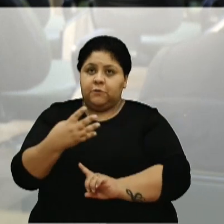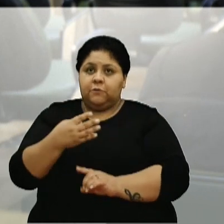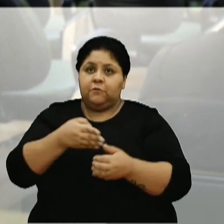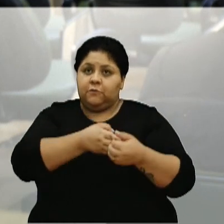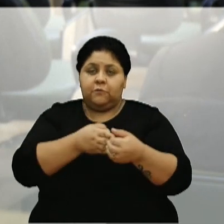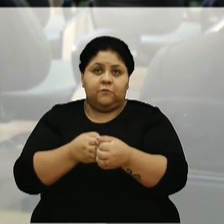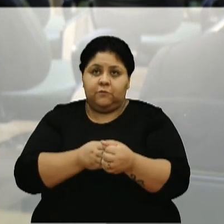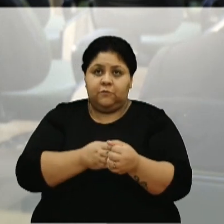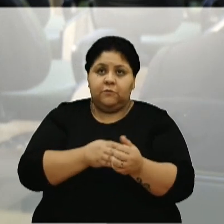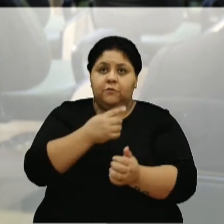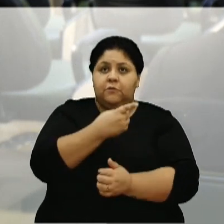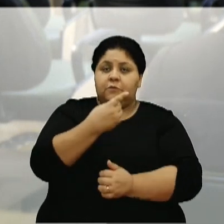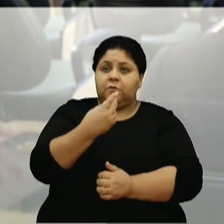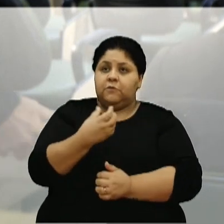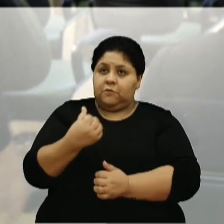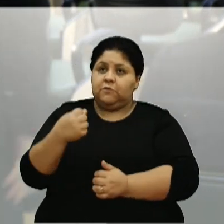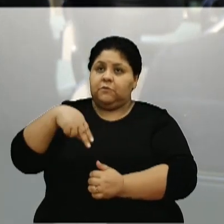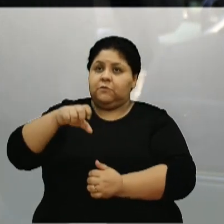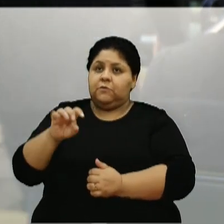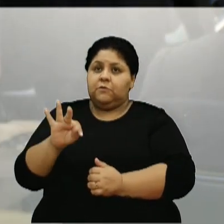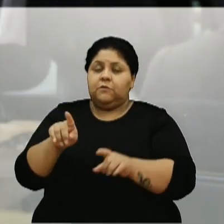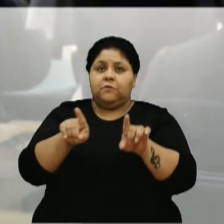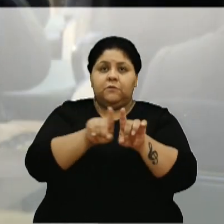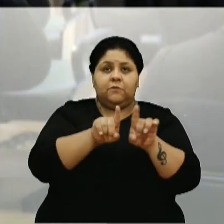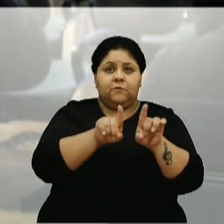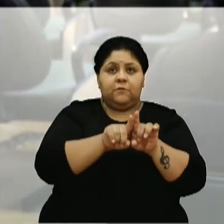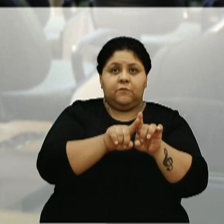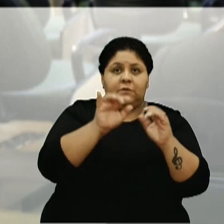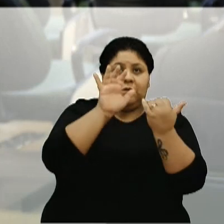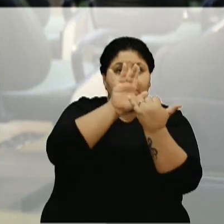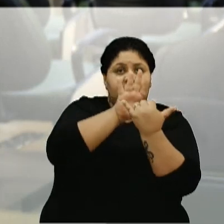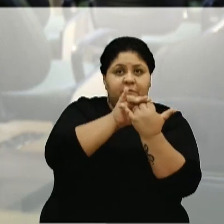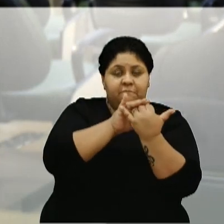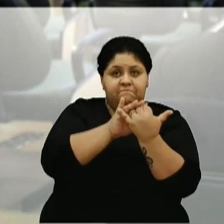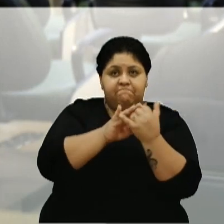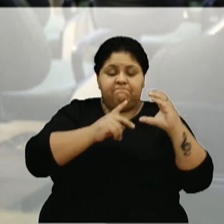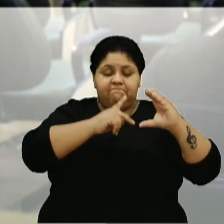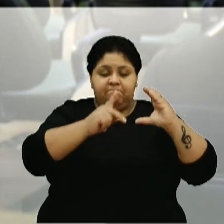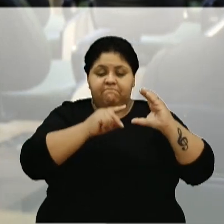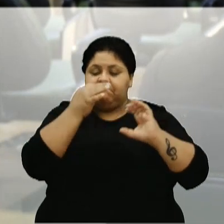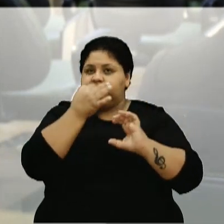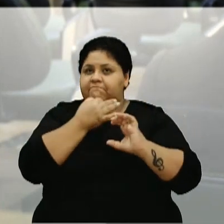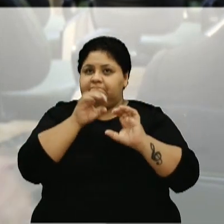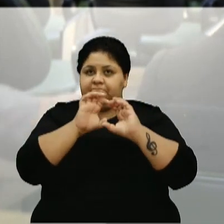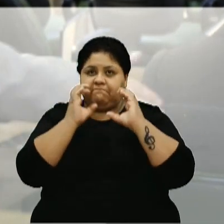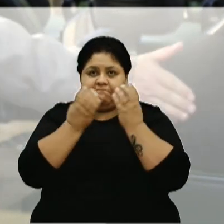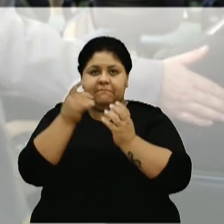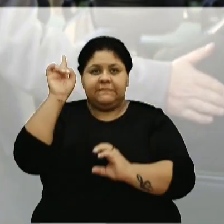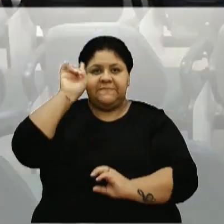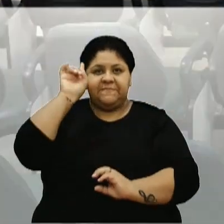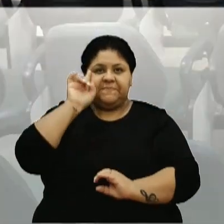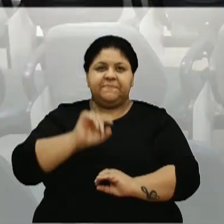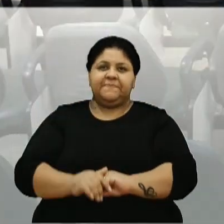por meio do nosso canal 16 da NET e também através do nosso canal no YouTube. TV Câmara Caxias, na comunidade, todo dia.